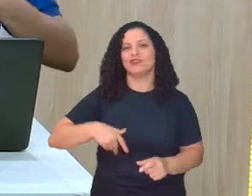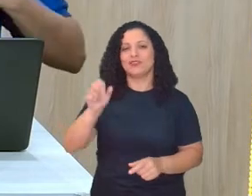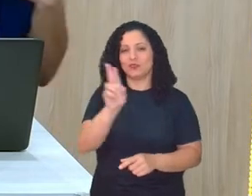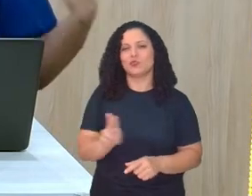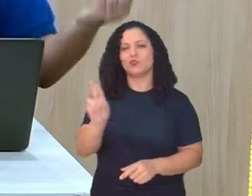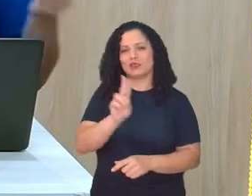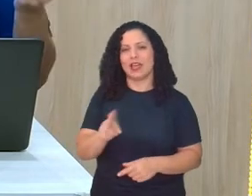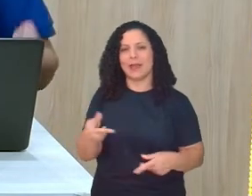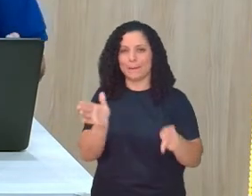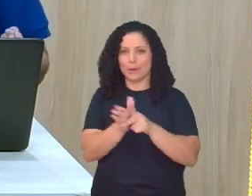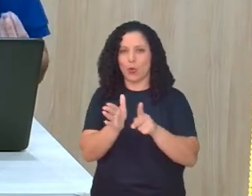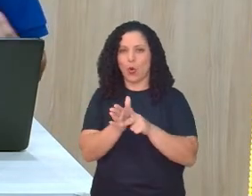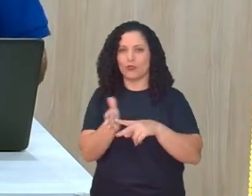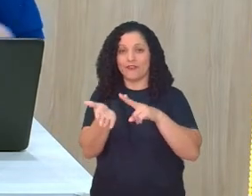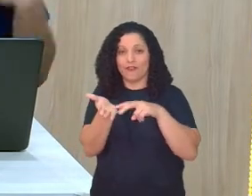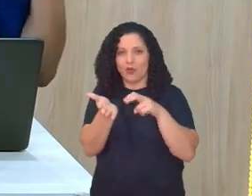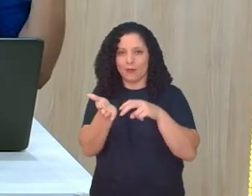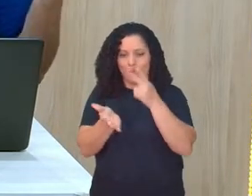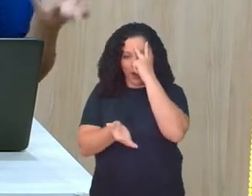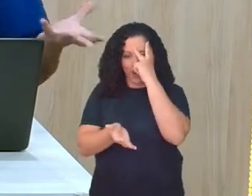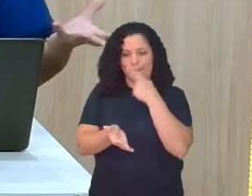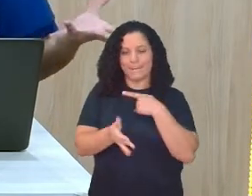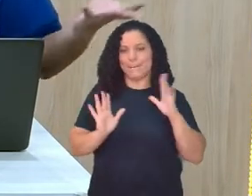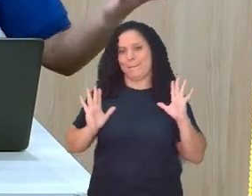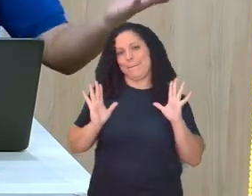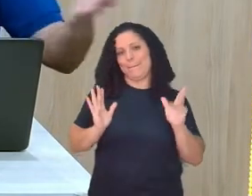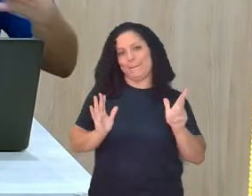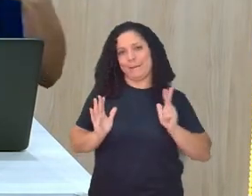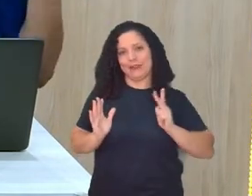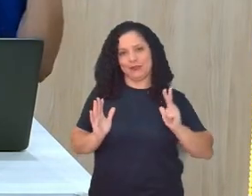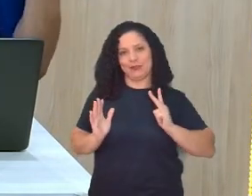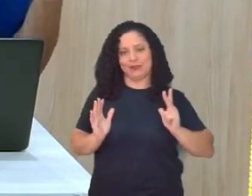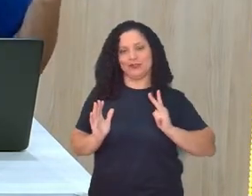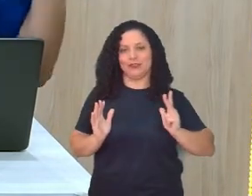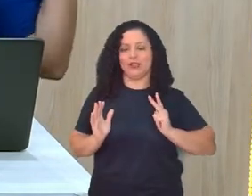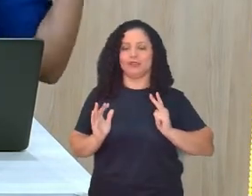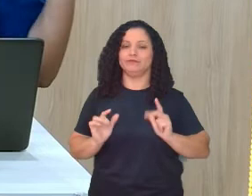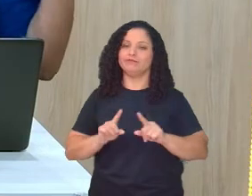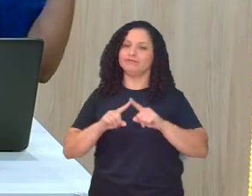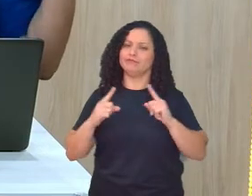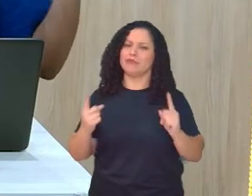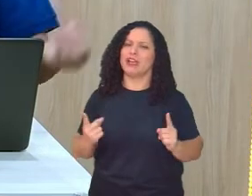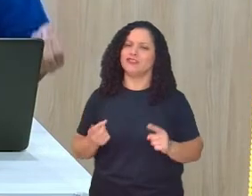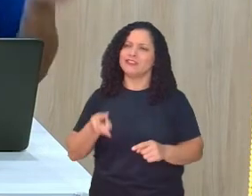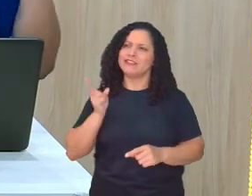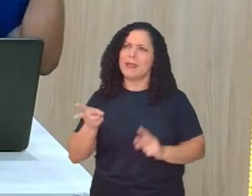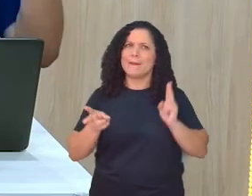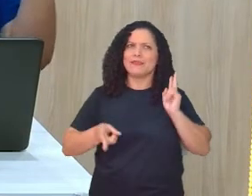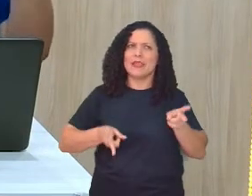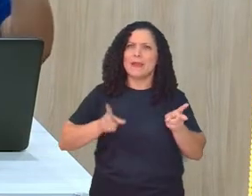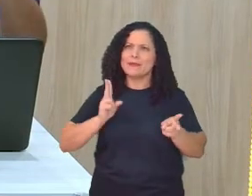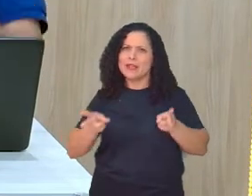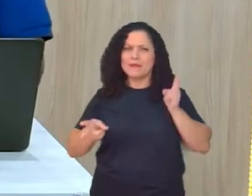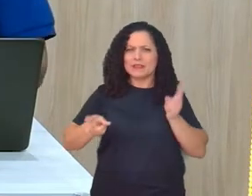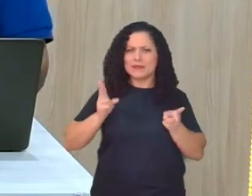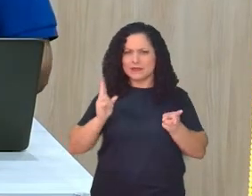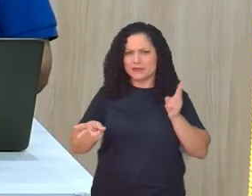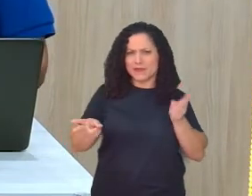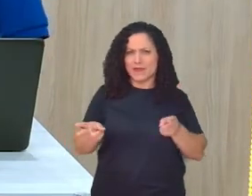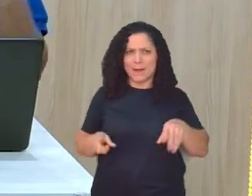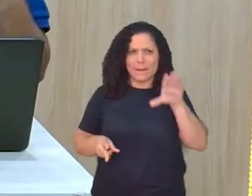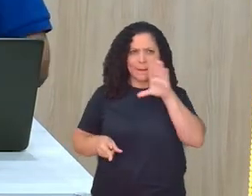que fazem parte do nosso vocabulário pessoal, mas se a gente fica sempre falando as mesmas coisas do mesmo